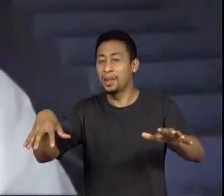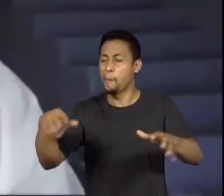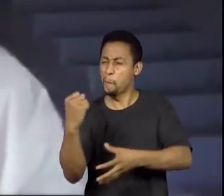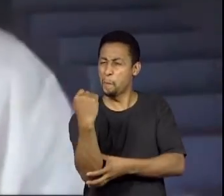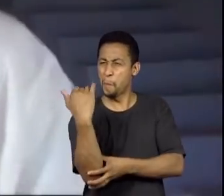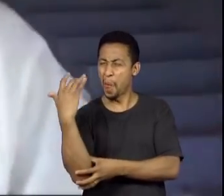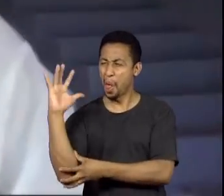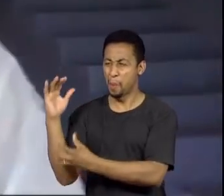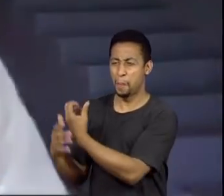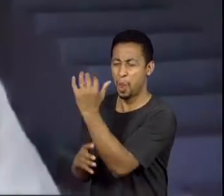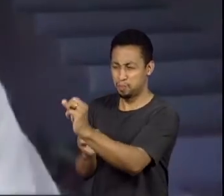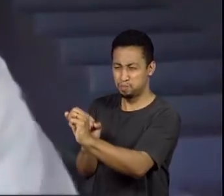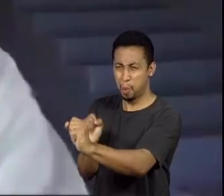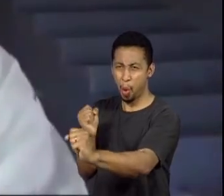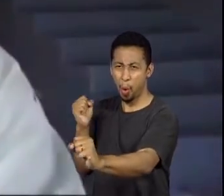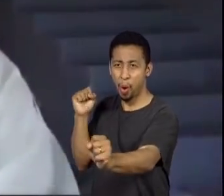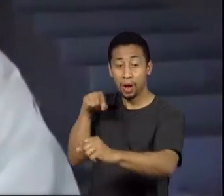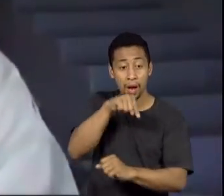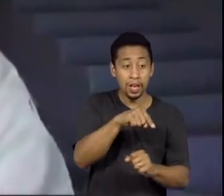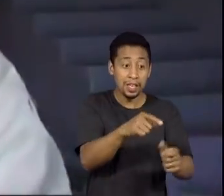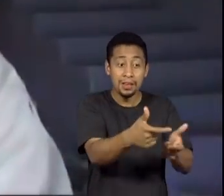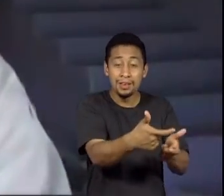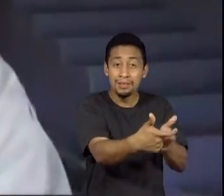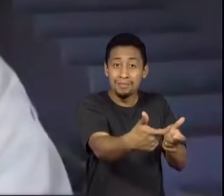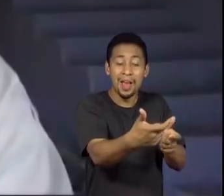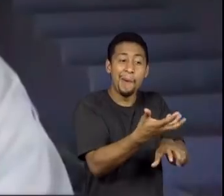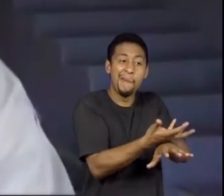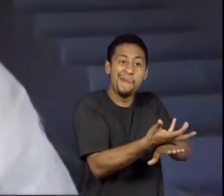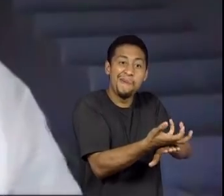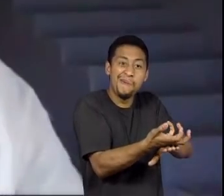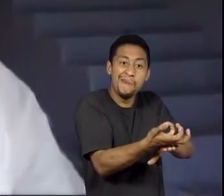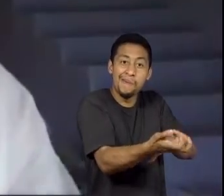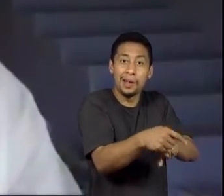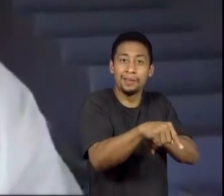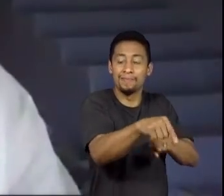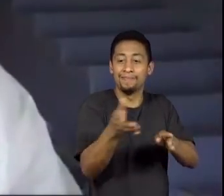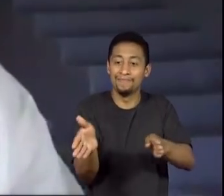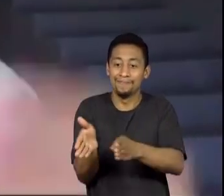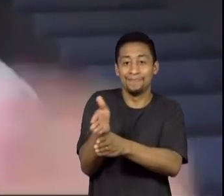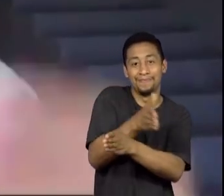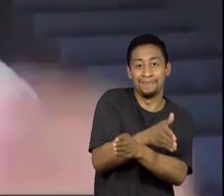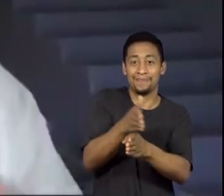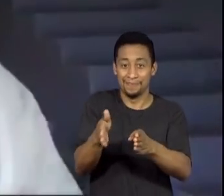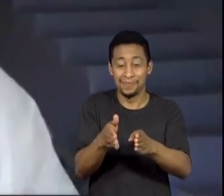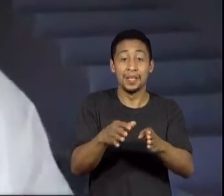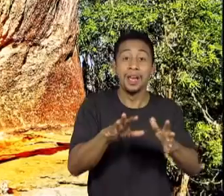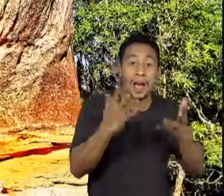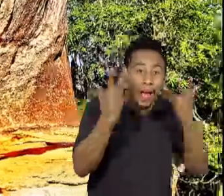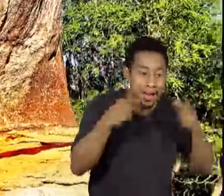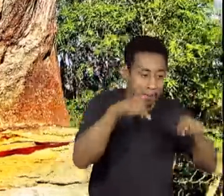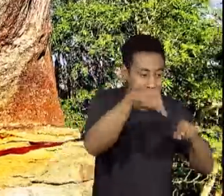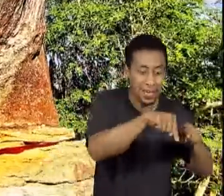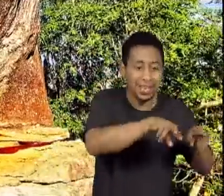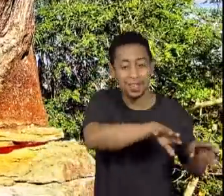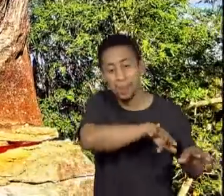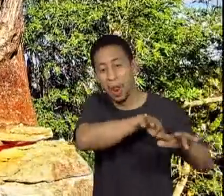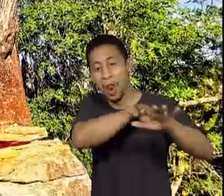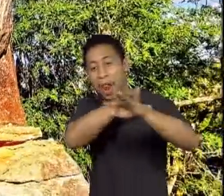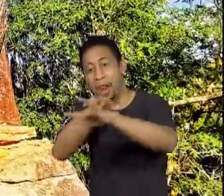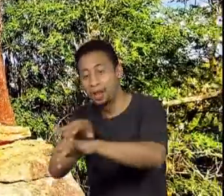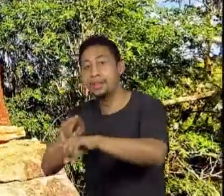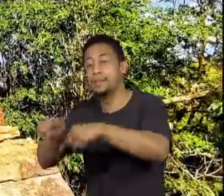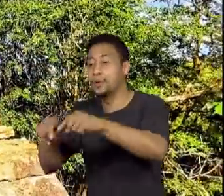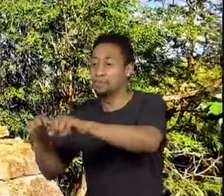época da seca na Serra da Capivara. Então, os bichos migravam e vice-versa.